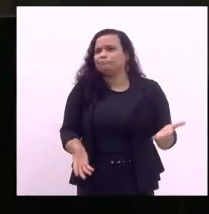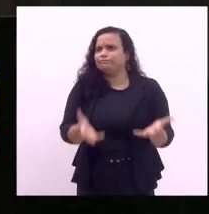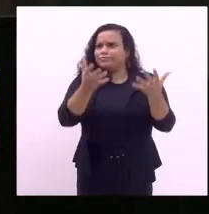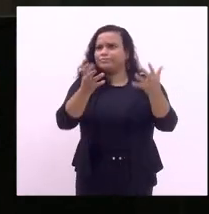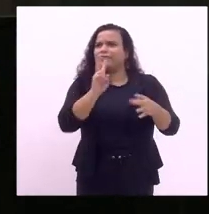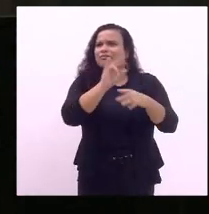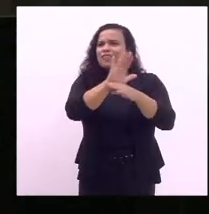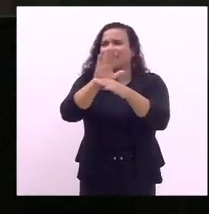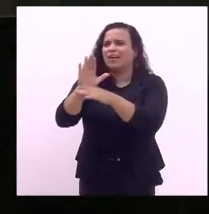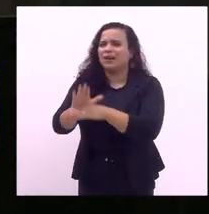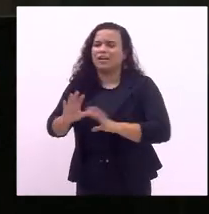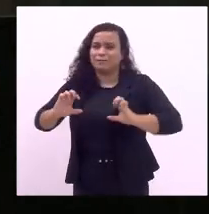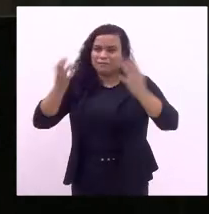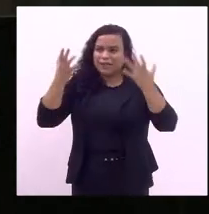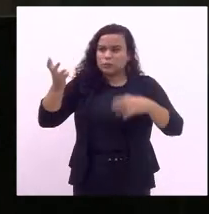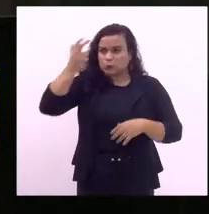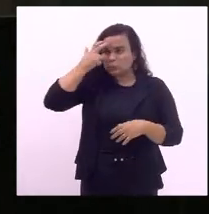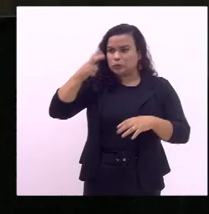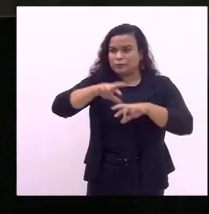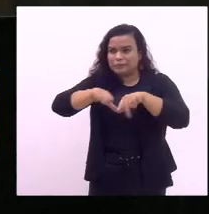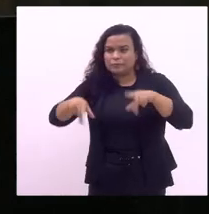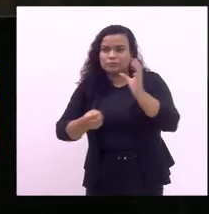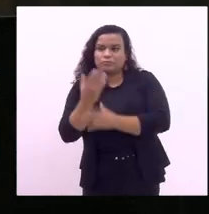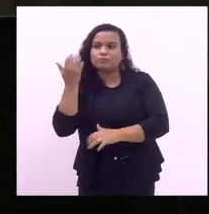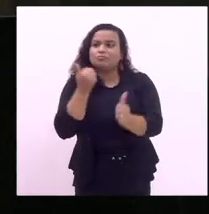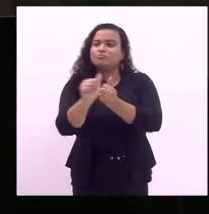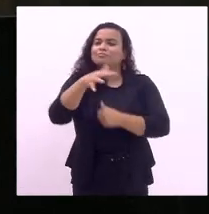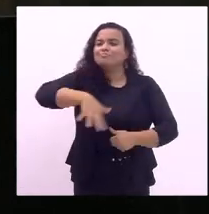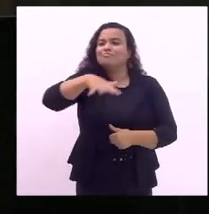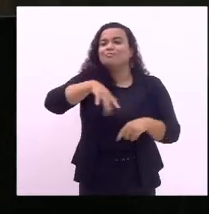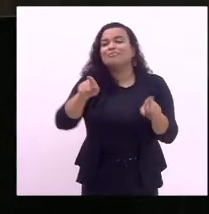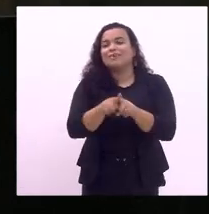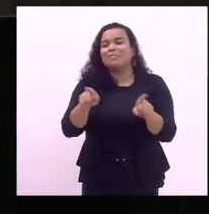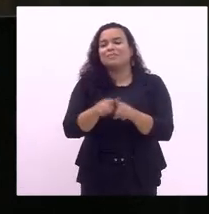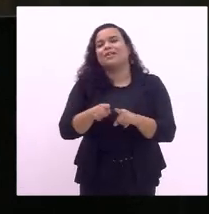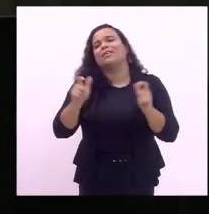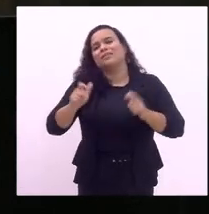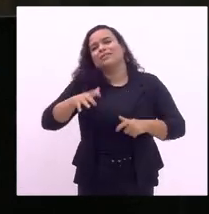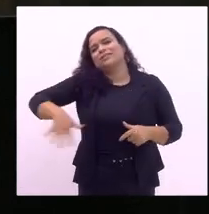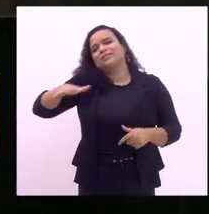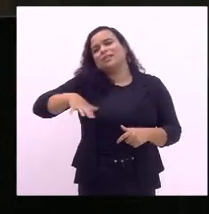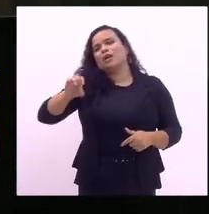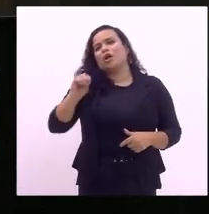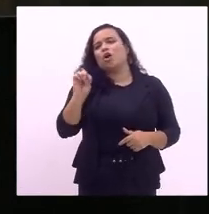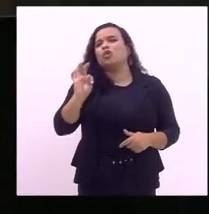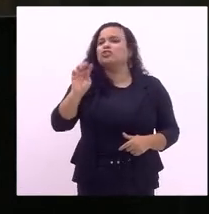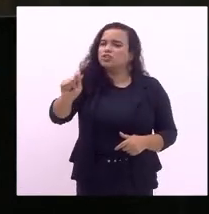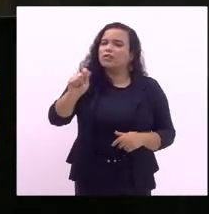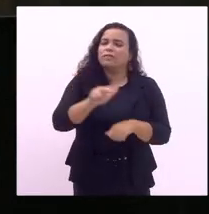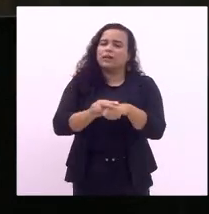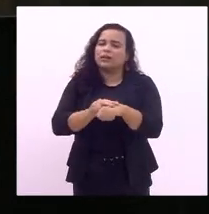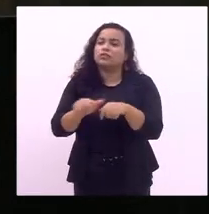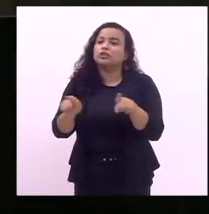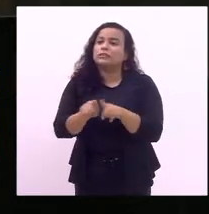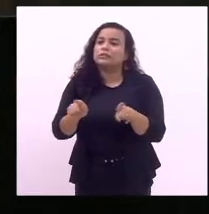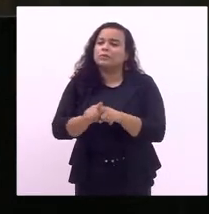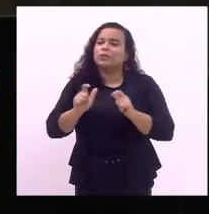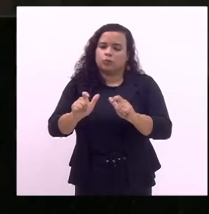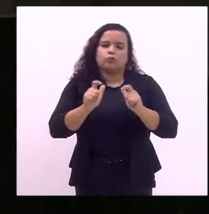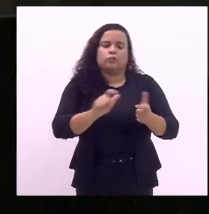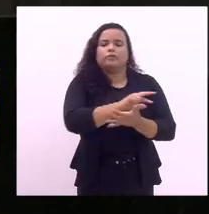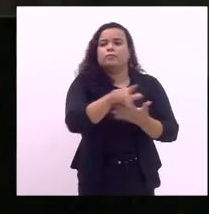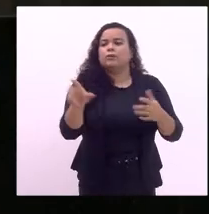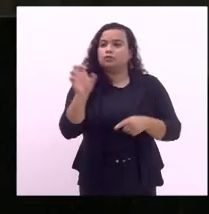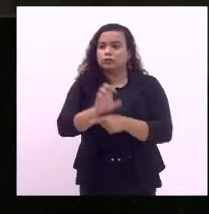muitos eventos culturais, esportivos, na nossa região Costa Verde e nas regiões do estado do Rio